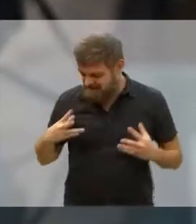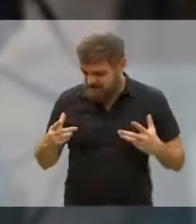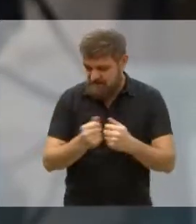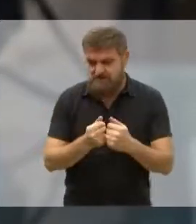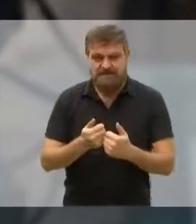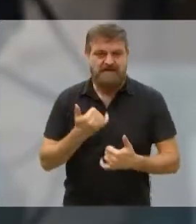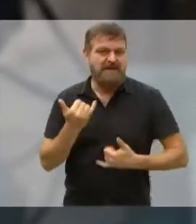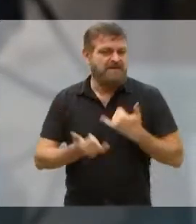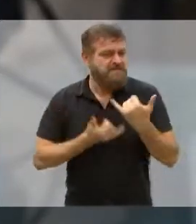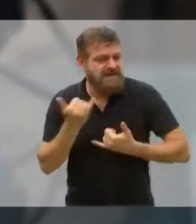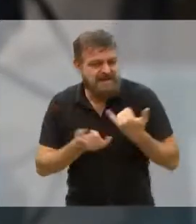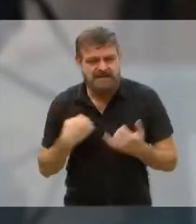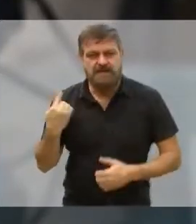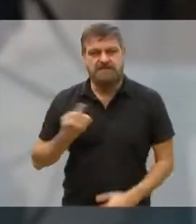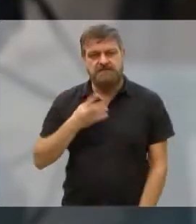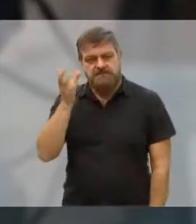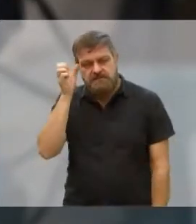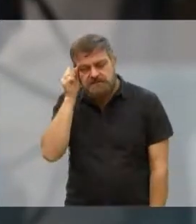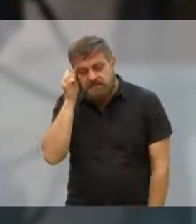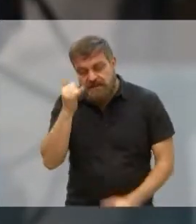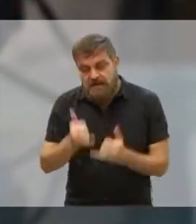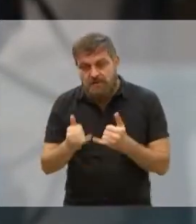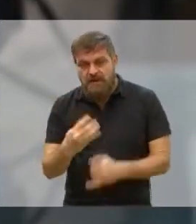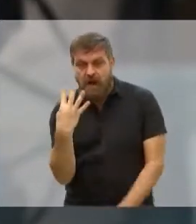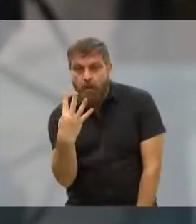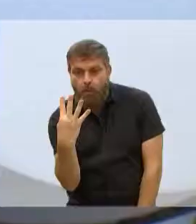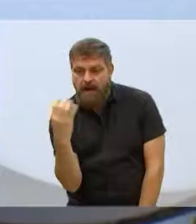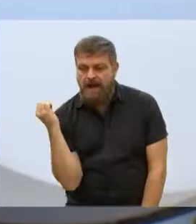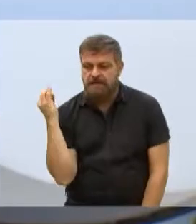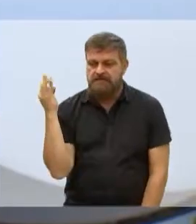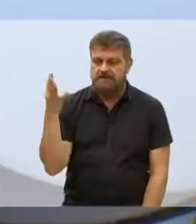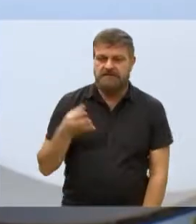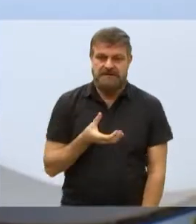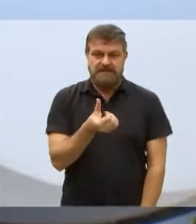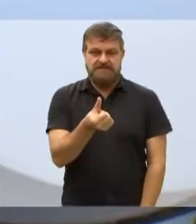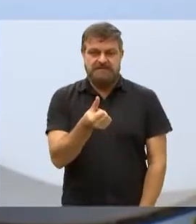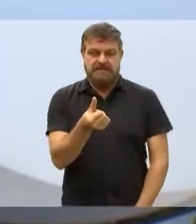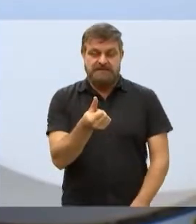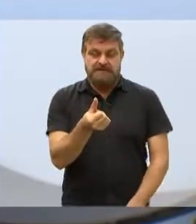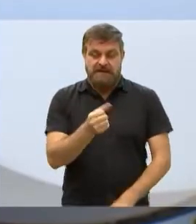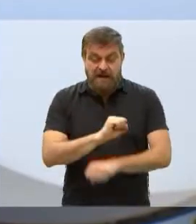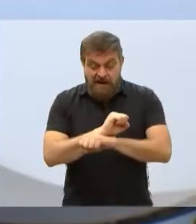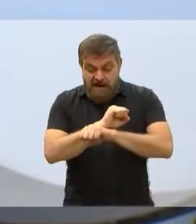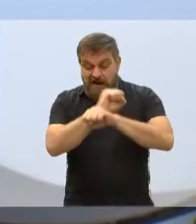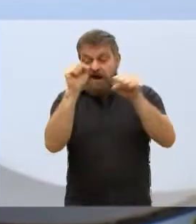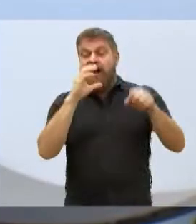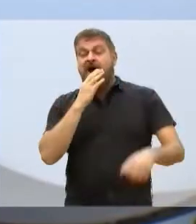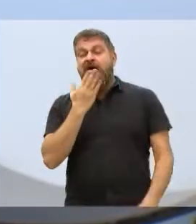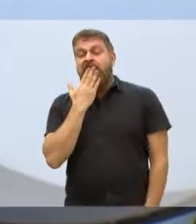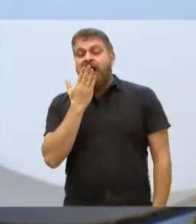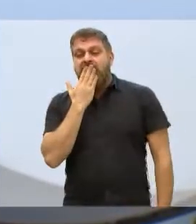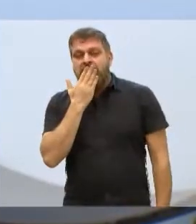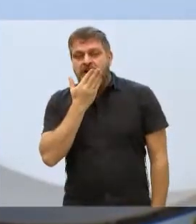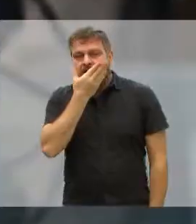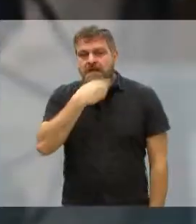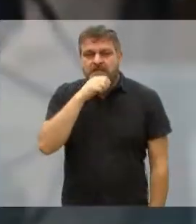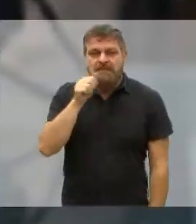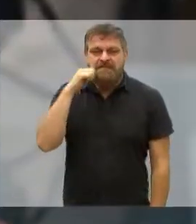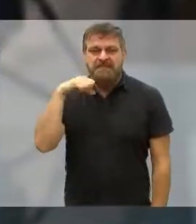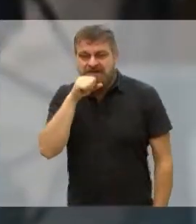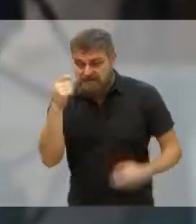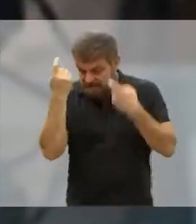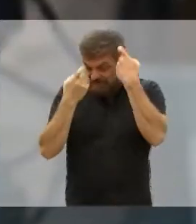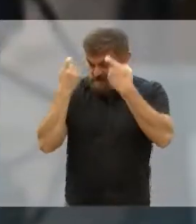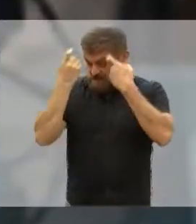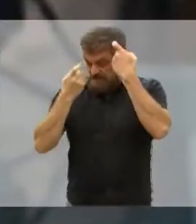todo mundo e é uma diversão só. A gente foi dormir às quase 4 da manhã, e os pais, 6 horas acordamos. E que horas os pais foram dormir? Porque fica